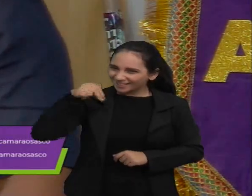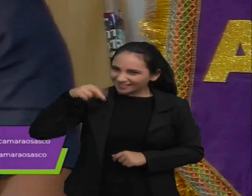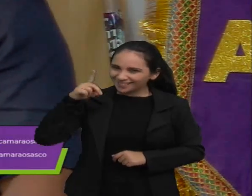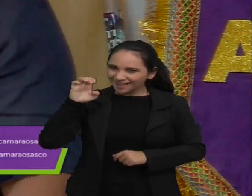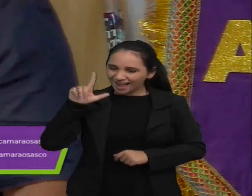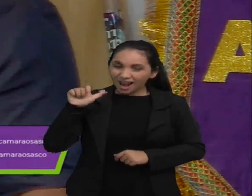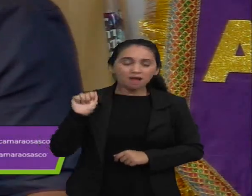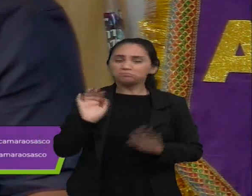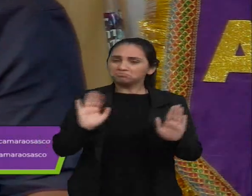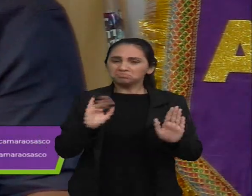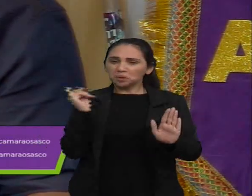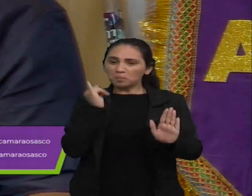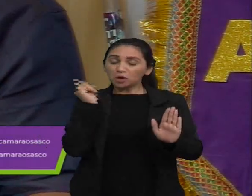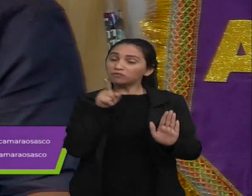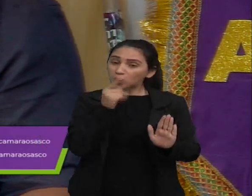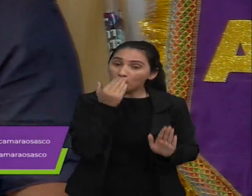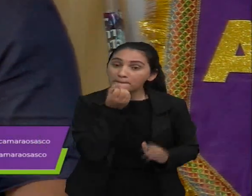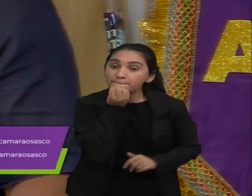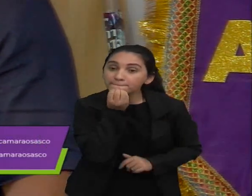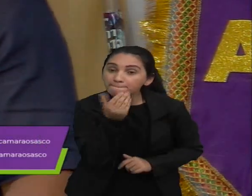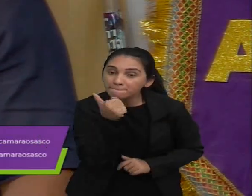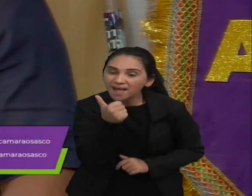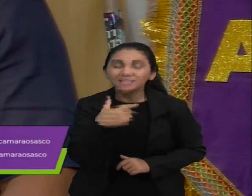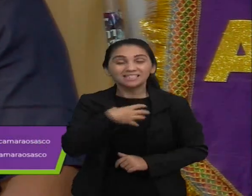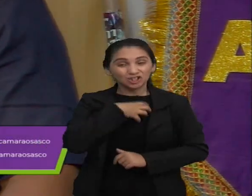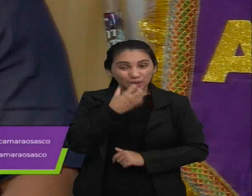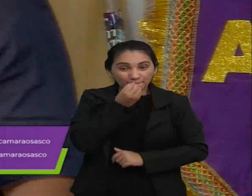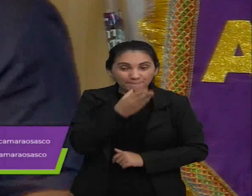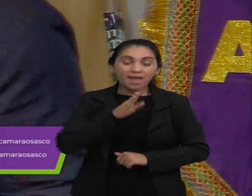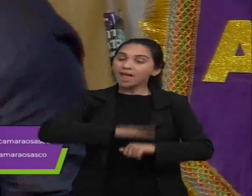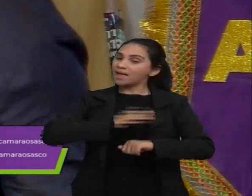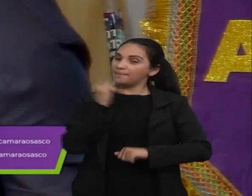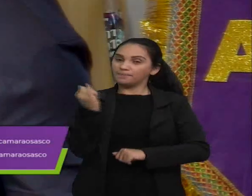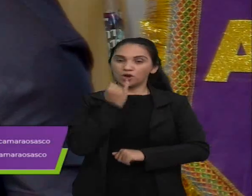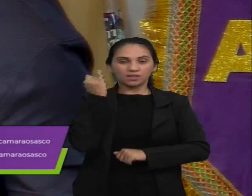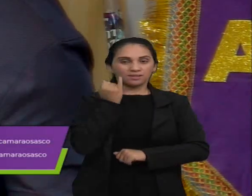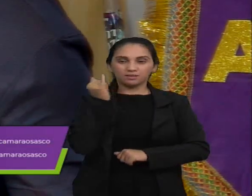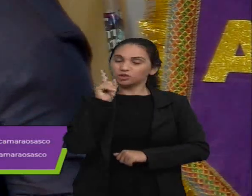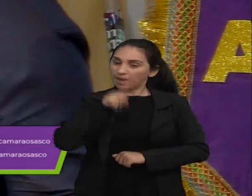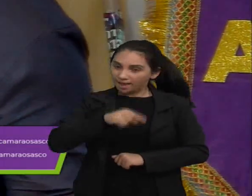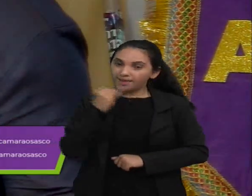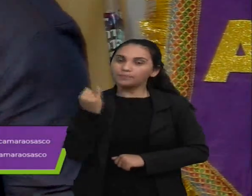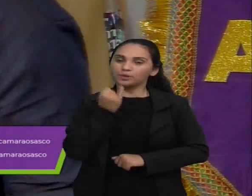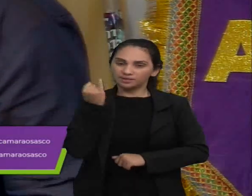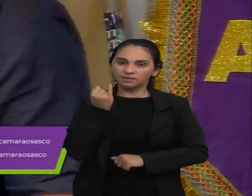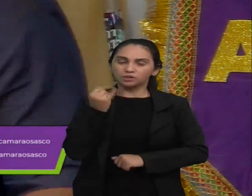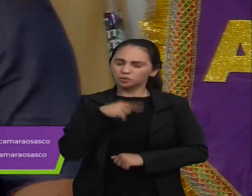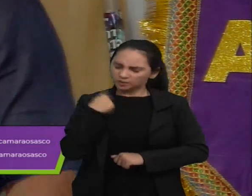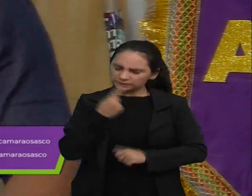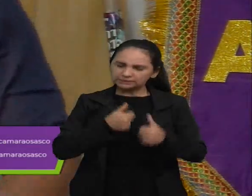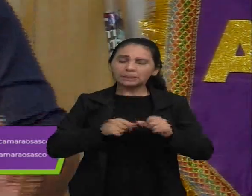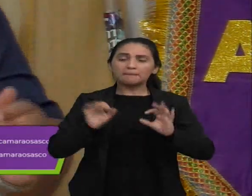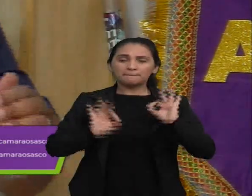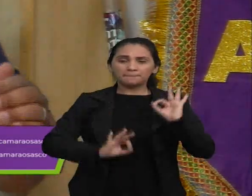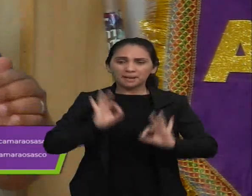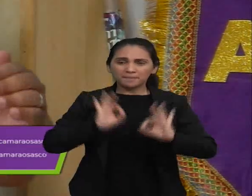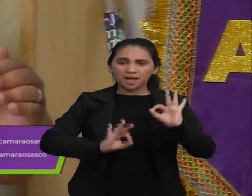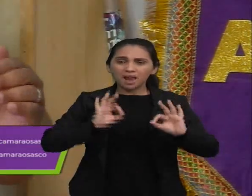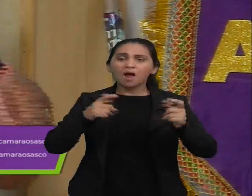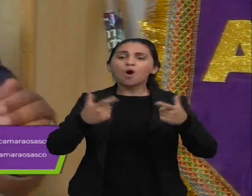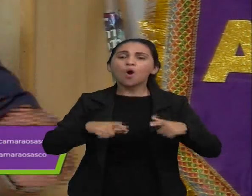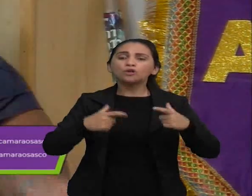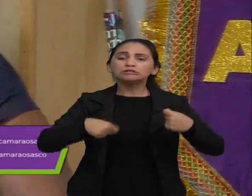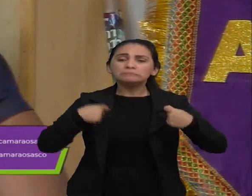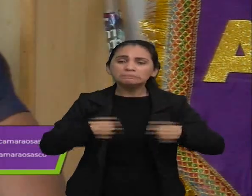quero ver um Brasil melhor e eu quero ver nossa gente melhor então não é Hermes a gente está preparado para ir aonde